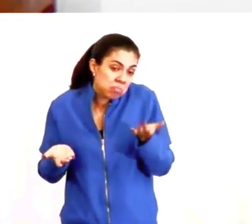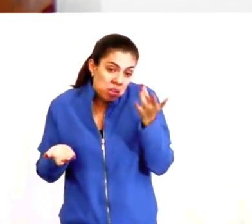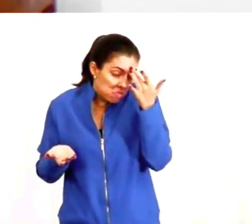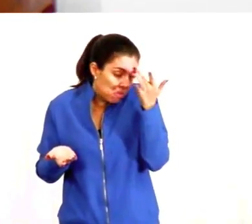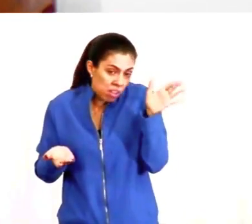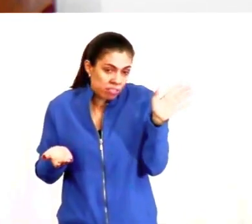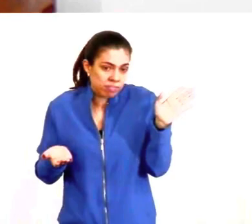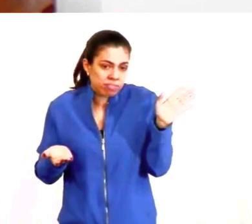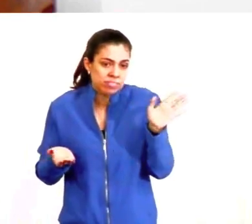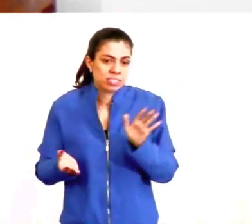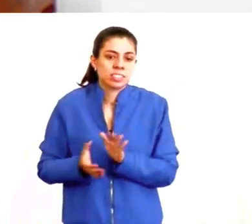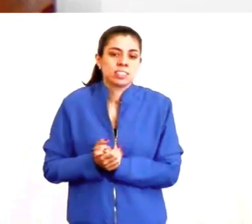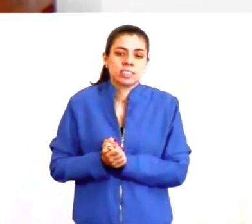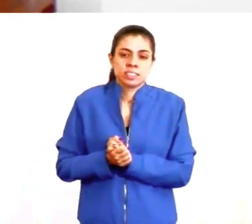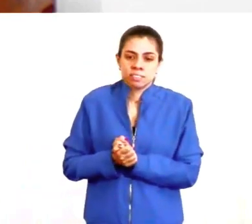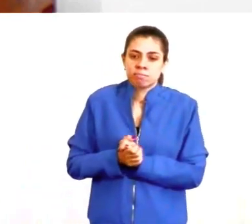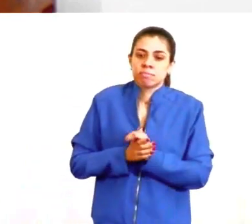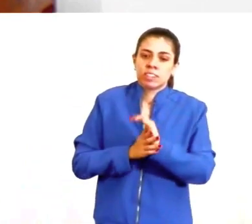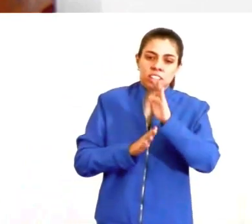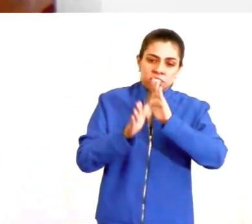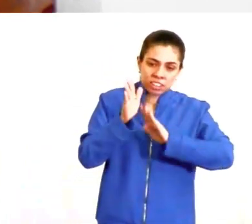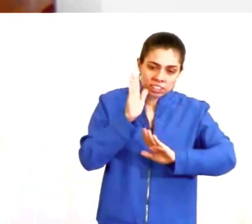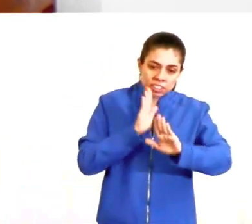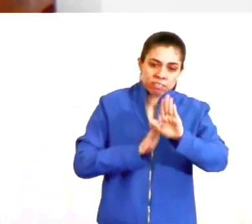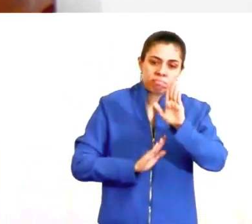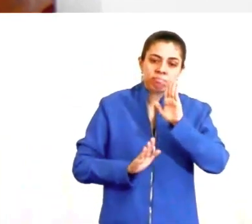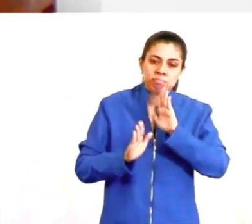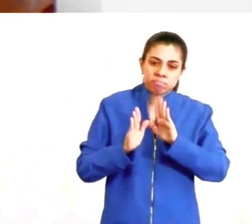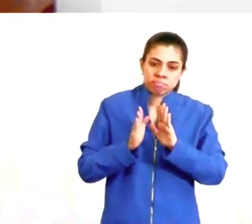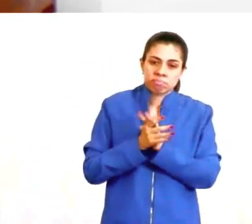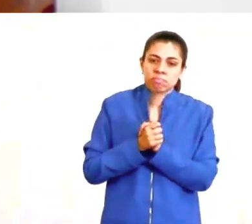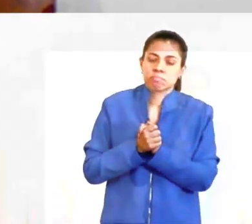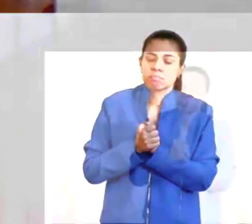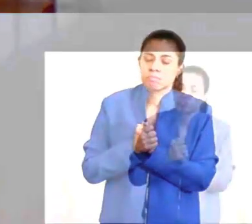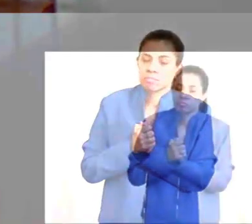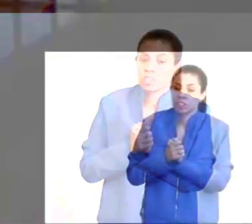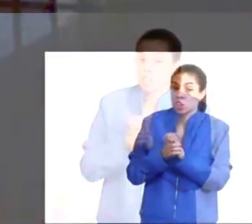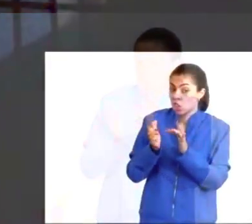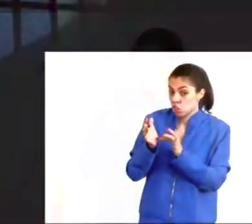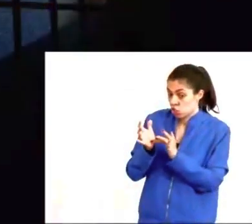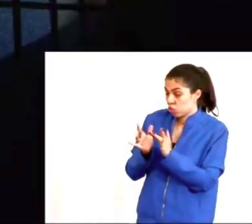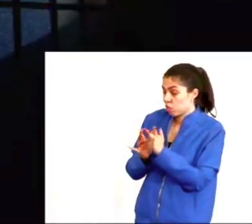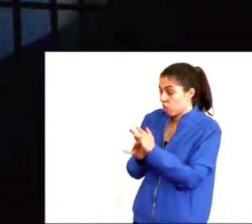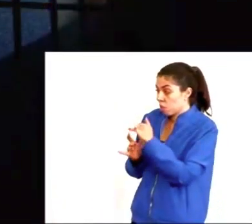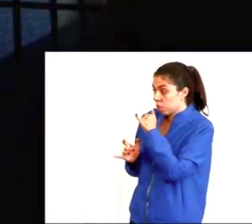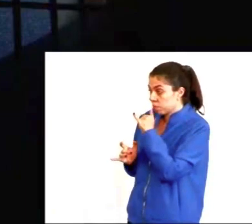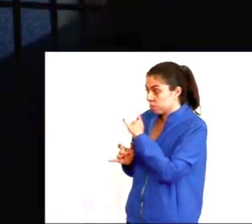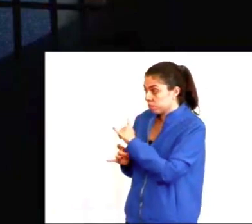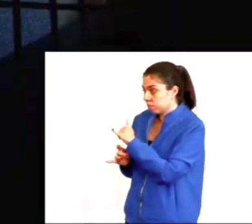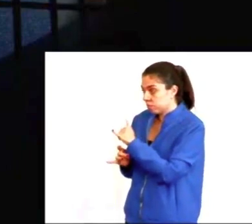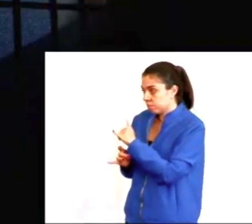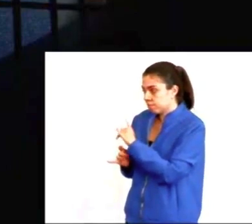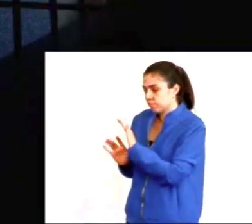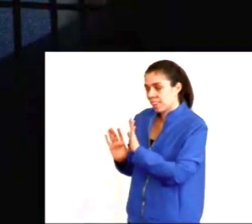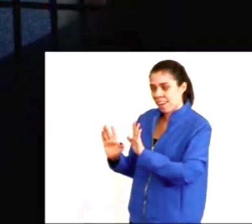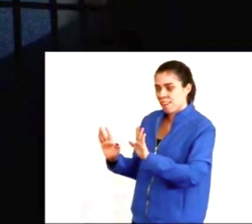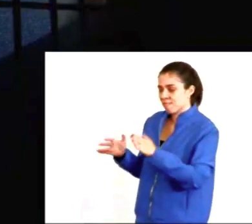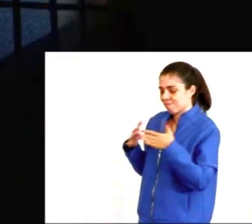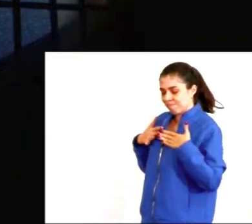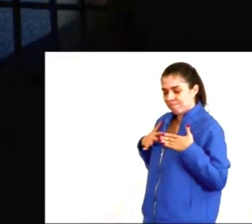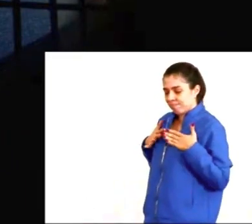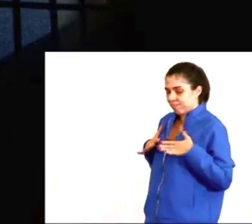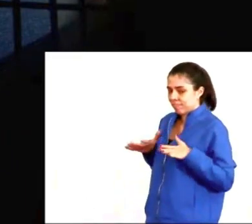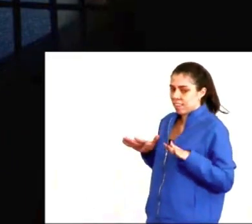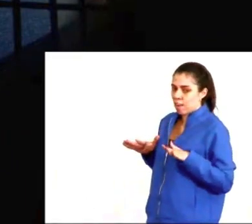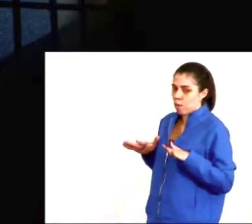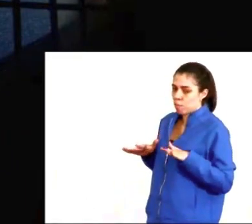elas uma adoração. Então Jesus lhes disse: não temais, ide